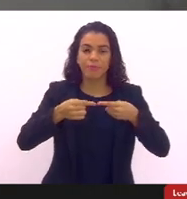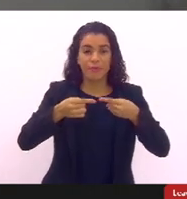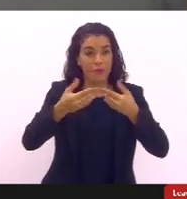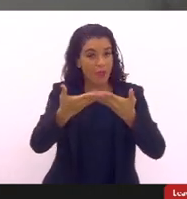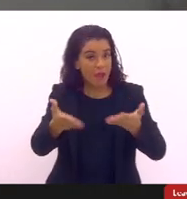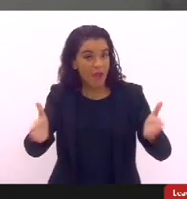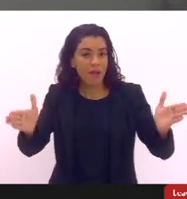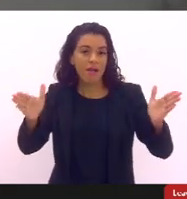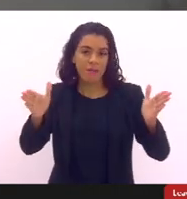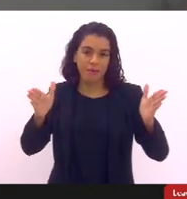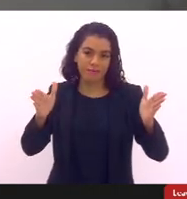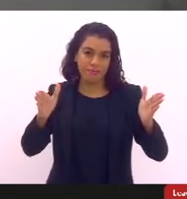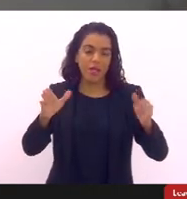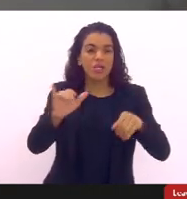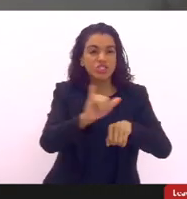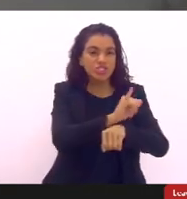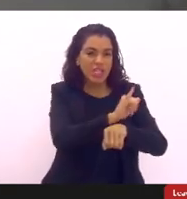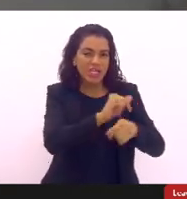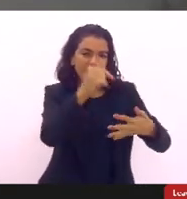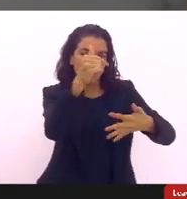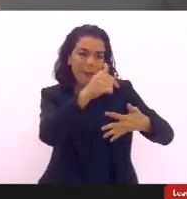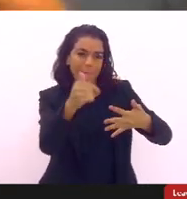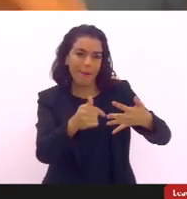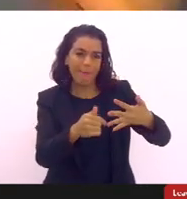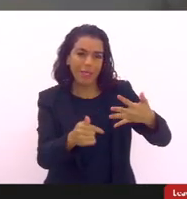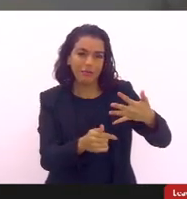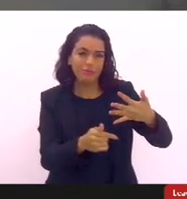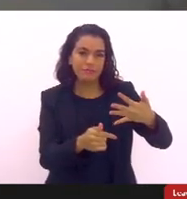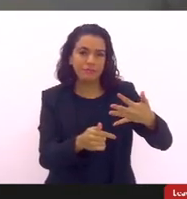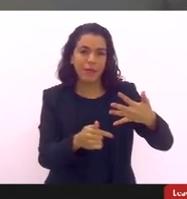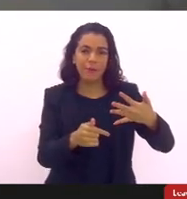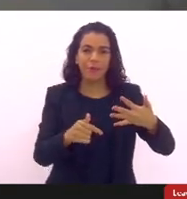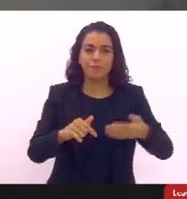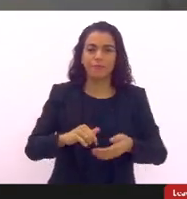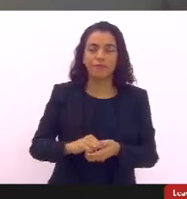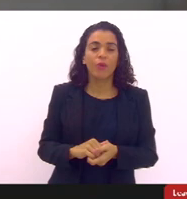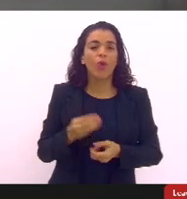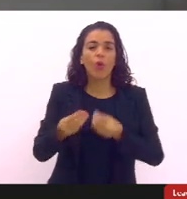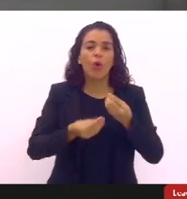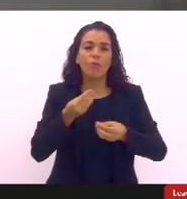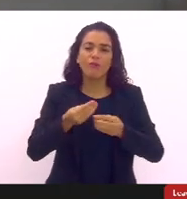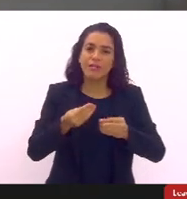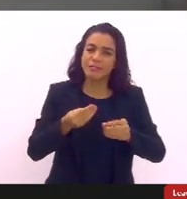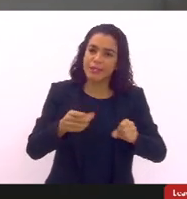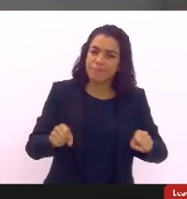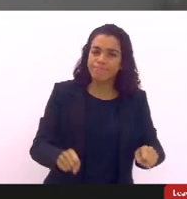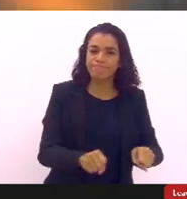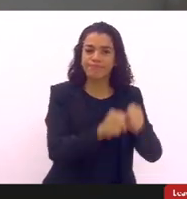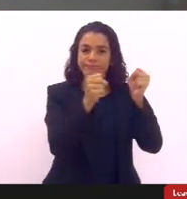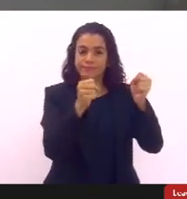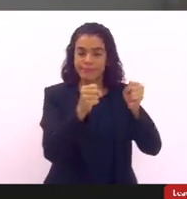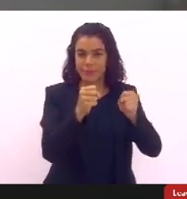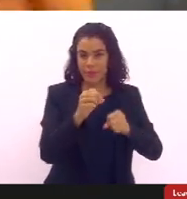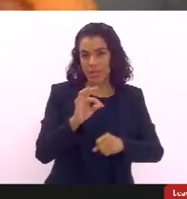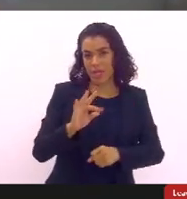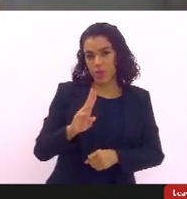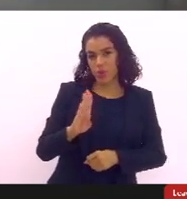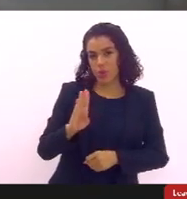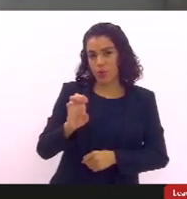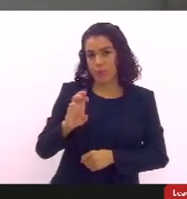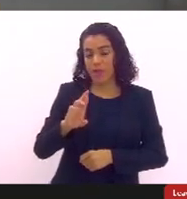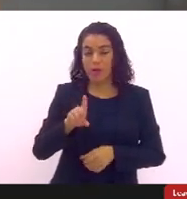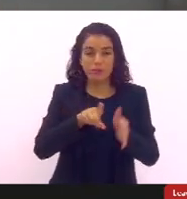ampla, não estratégias pontuais, mas qual vai ser o enfrentamento à tuberculose tempo penitenciário de uma forma ampla, que inclua